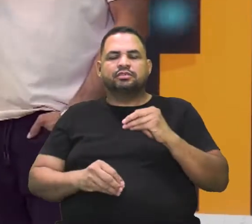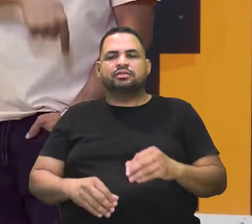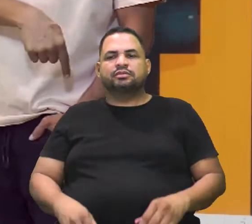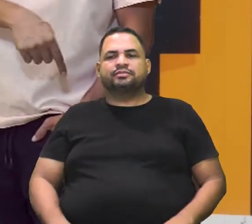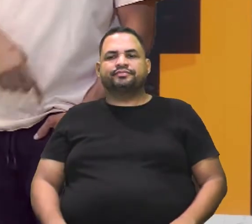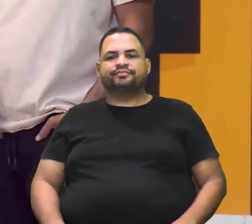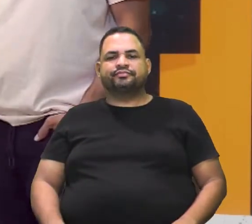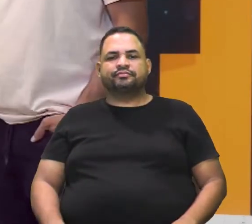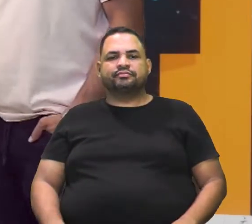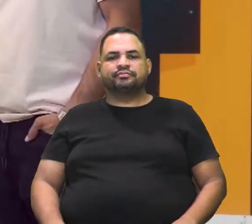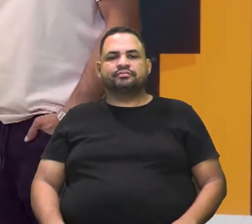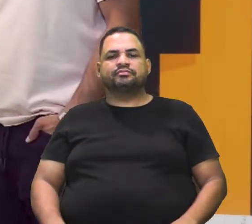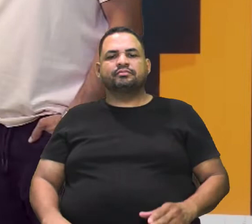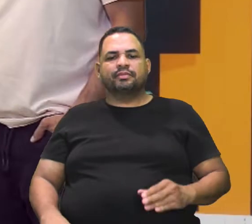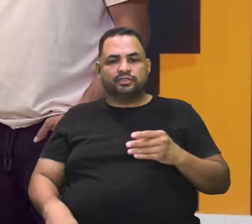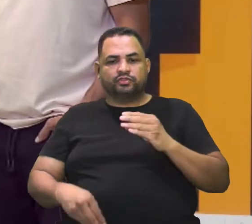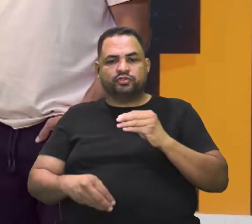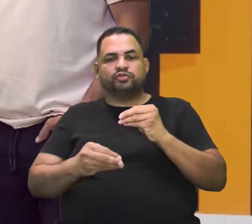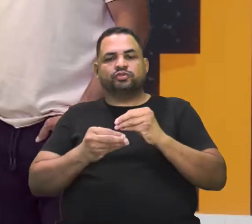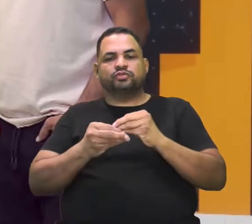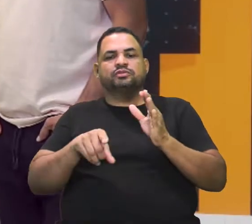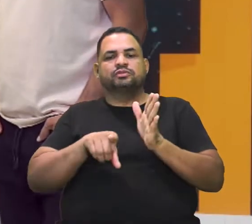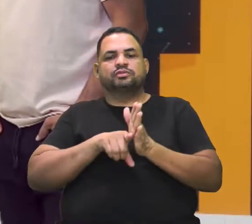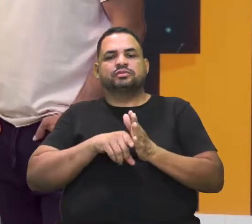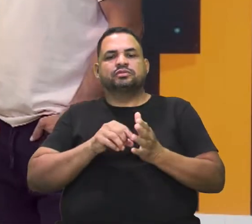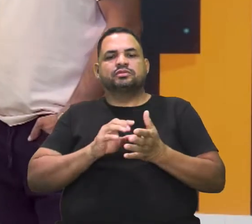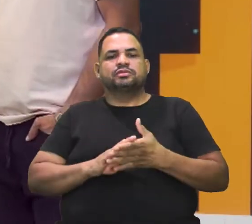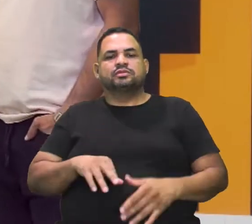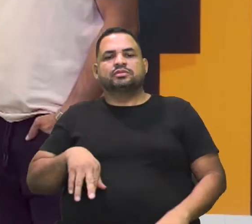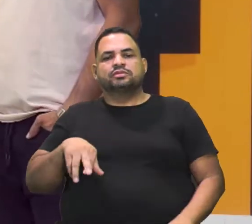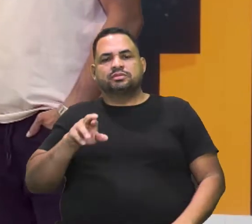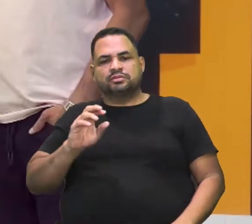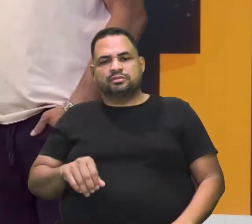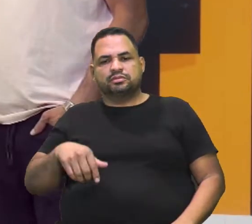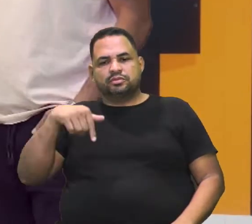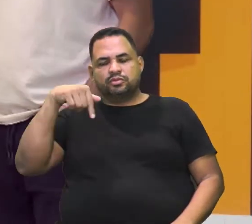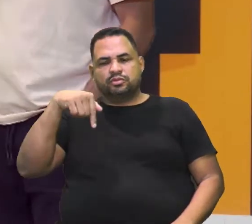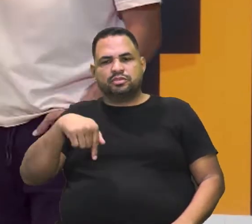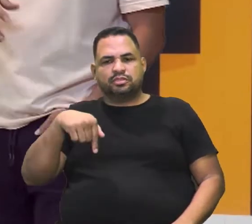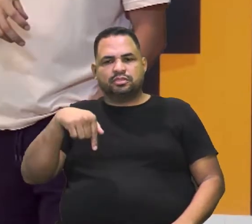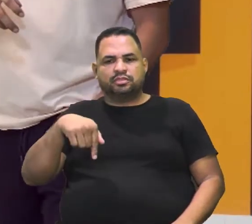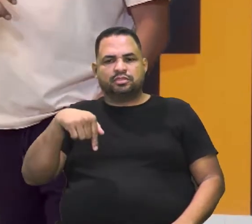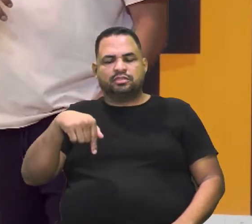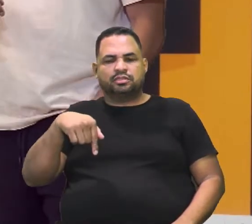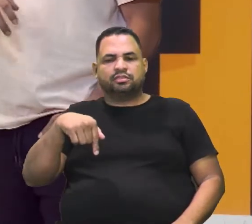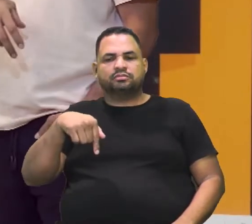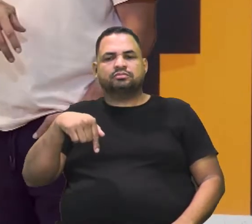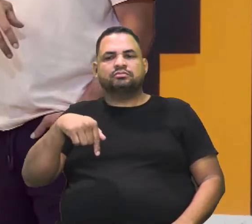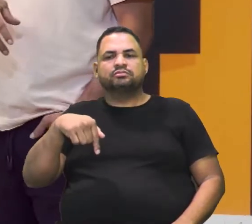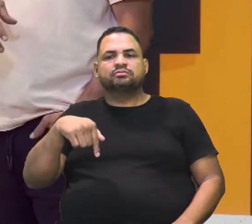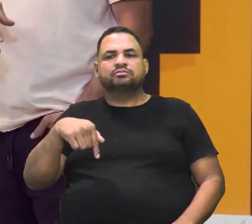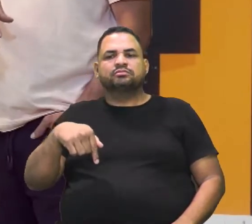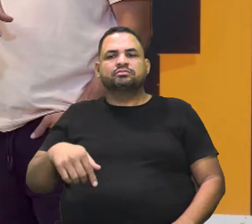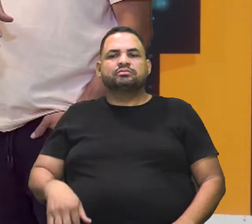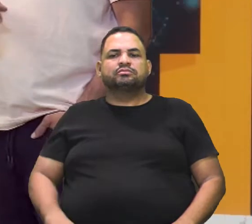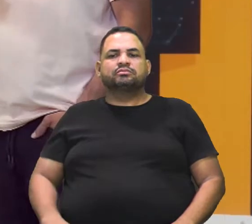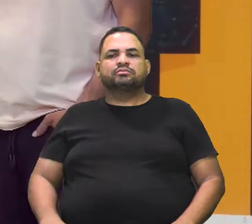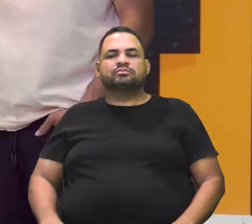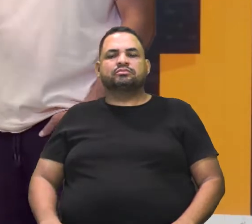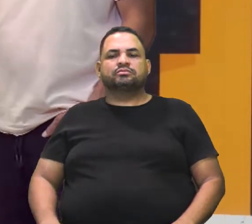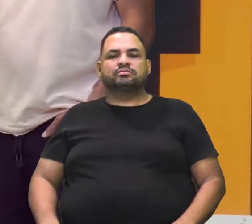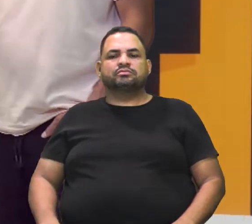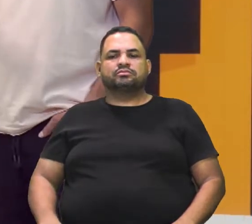dos Isso, inteiros tem os inserindo os naturais. negativos, Isso. né? Aí temos os racionais, que é o Que quê, pega né? todo mundo lá dos